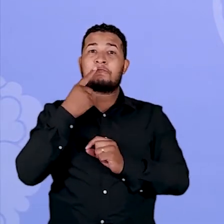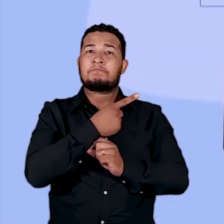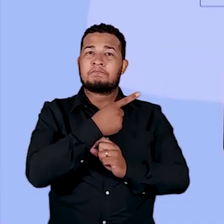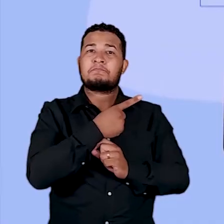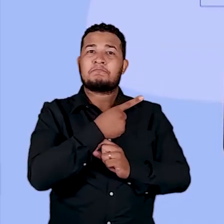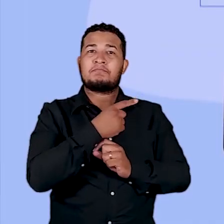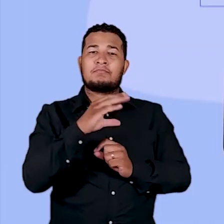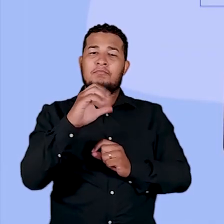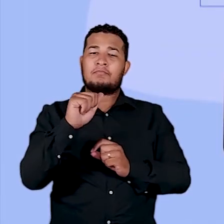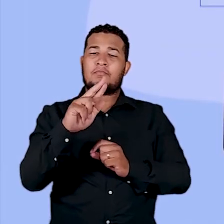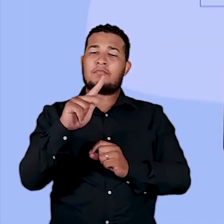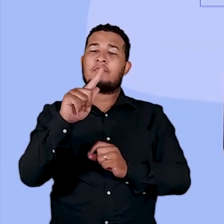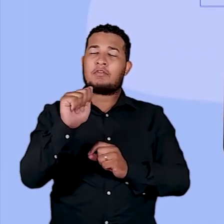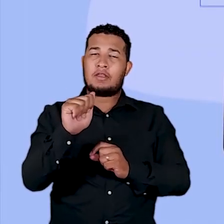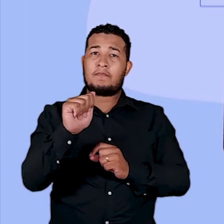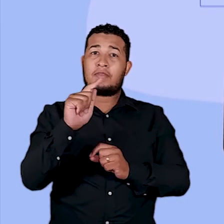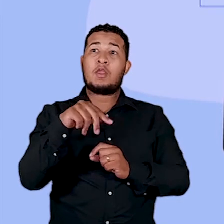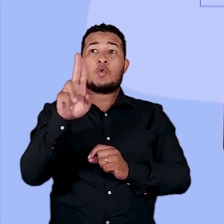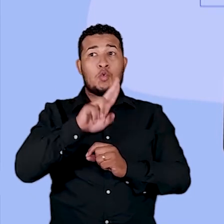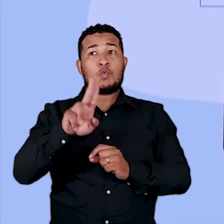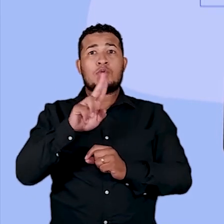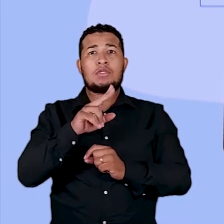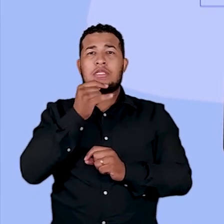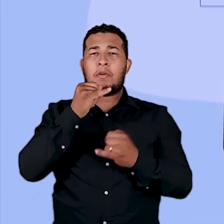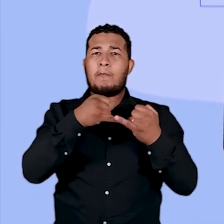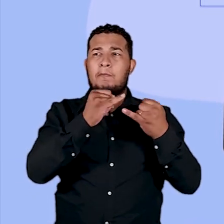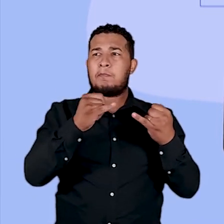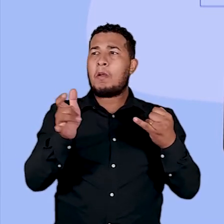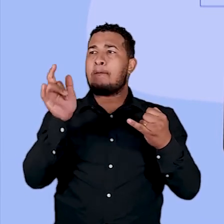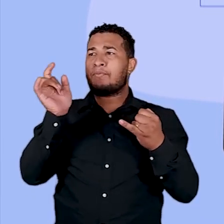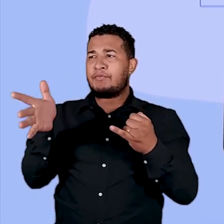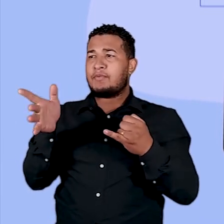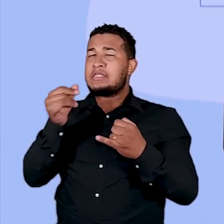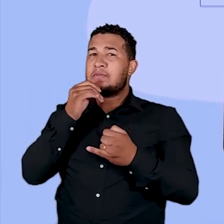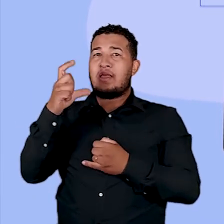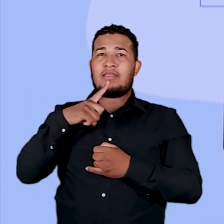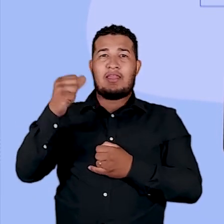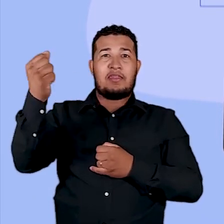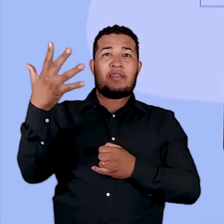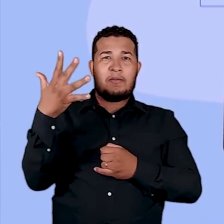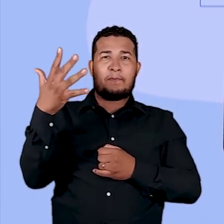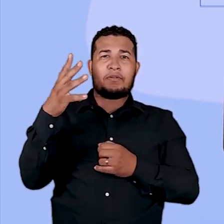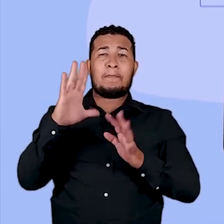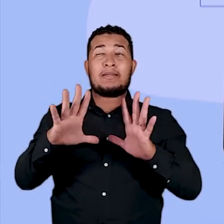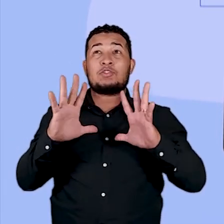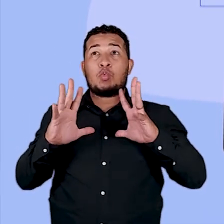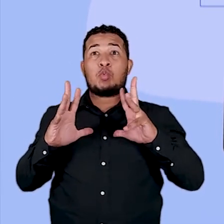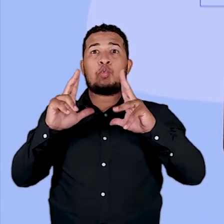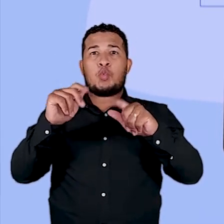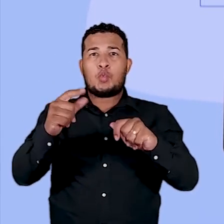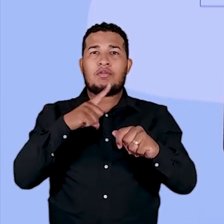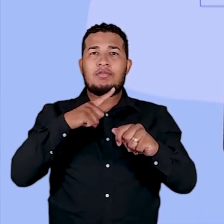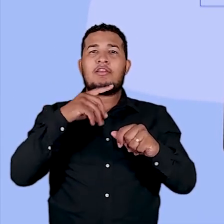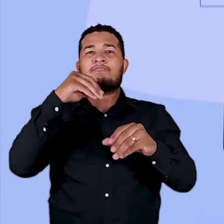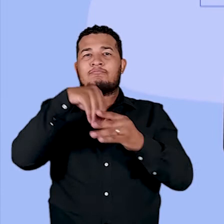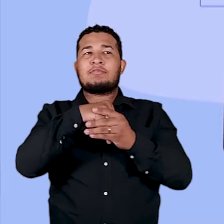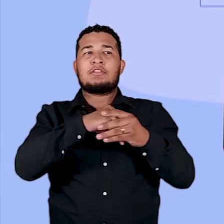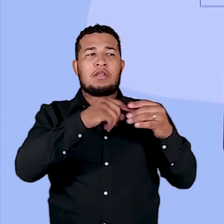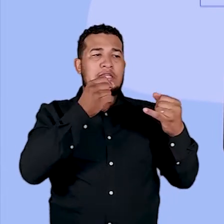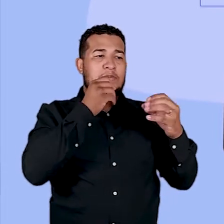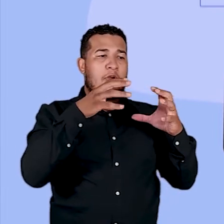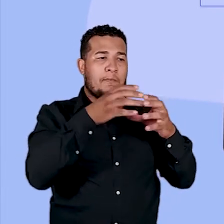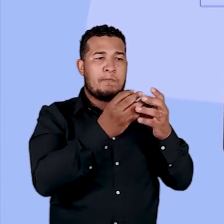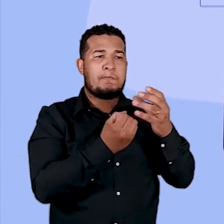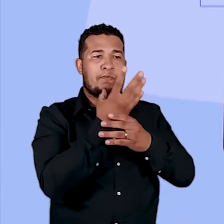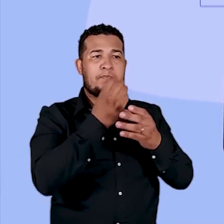olha aí, a nossa carga, que é aquilo que consome carga. Aí eu coloquei a ideia de uma lâmpada, mas tudo que eu coloco no meu circuito que consome